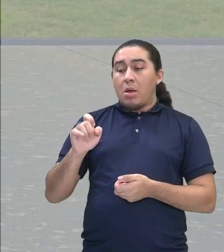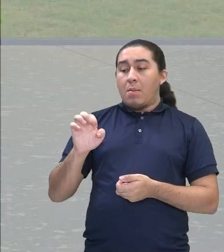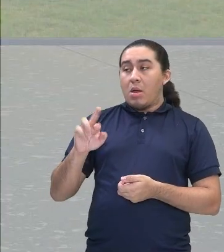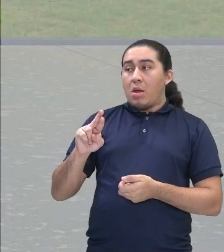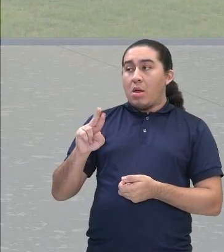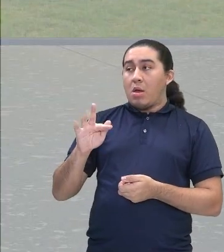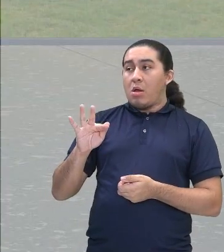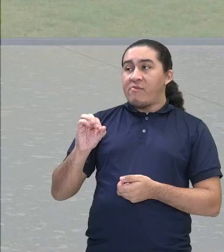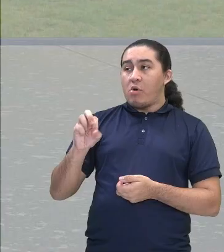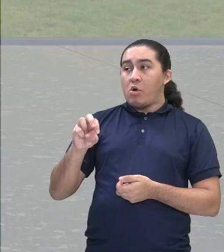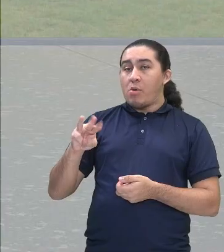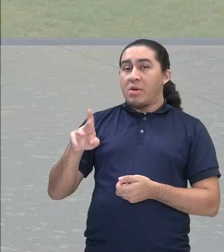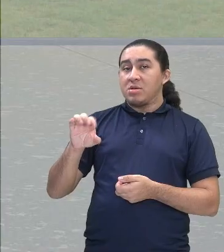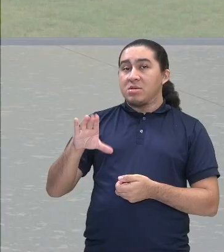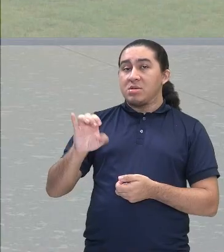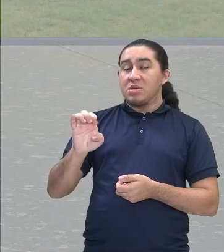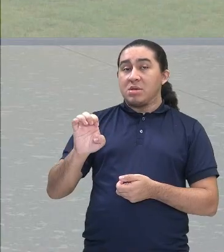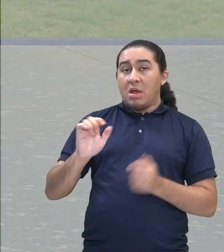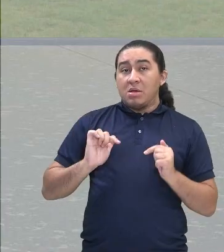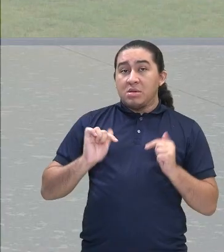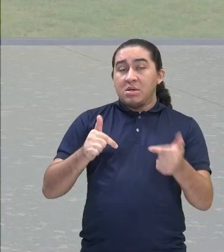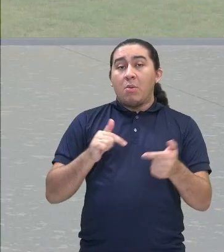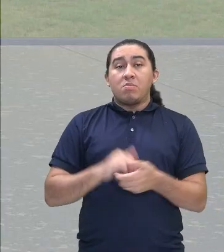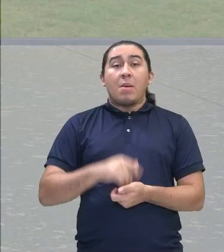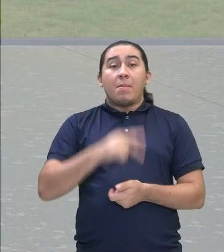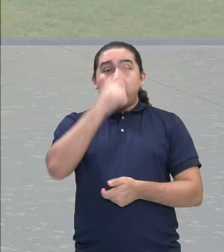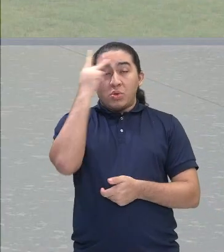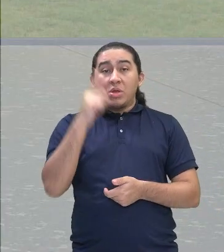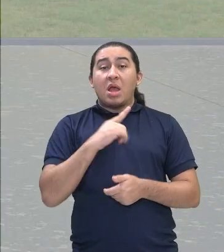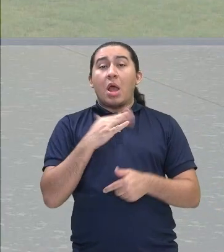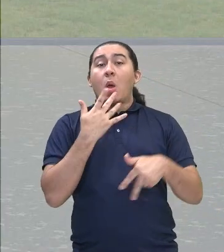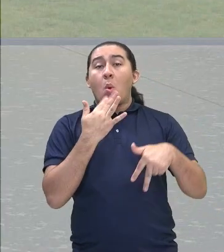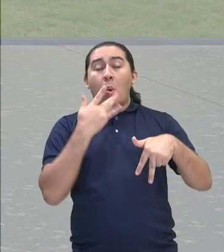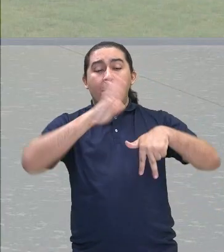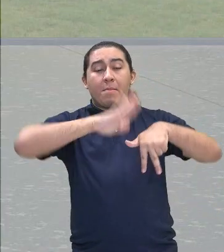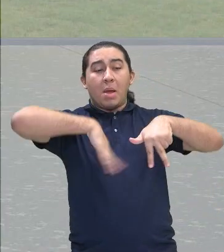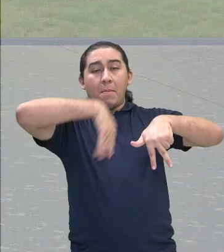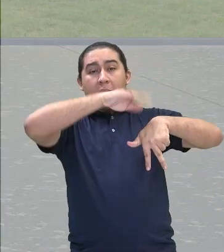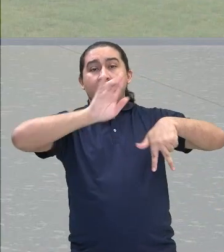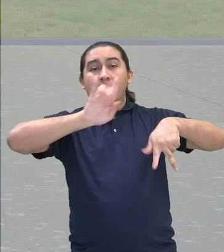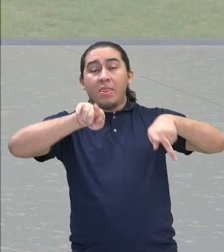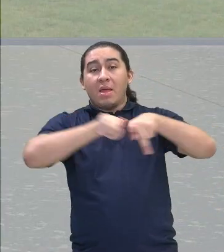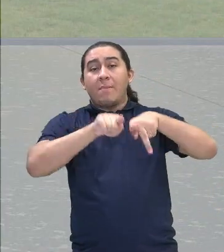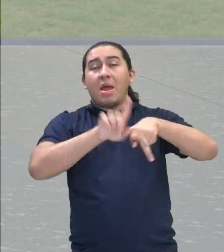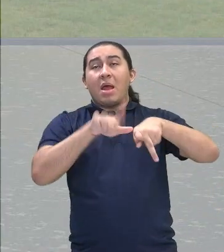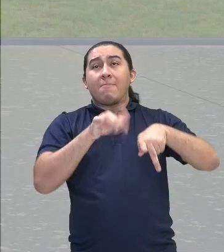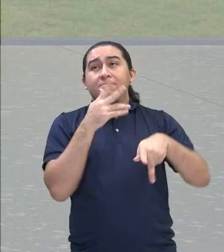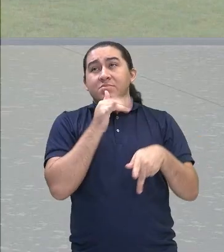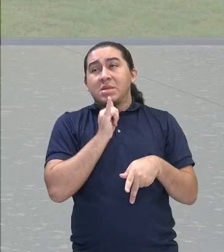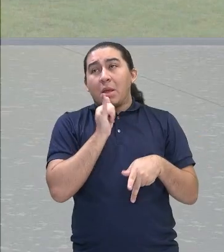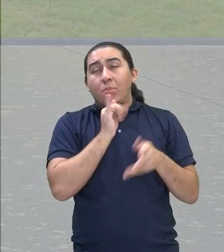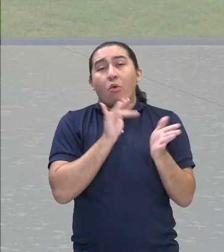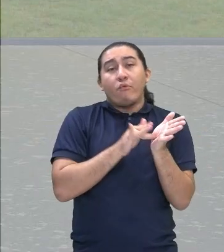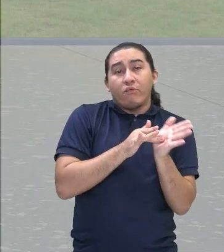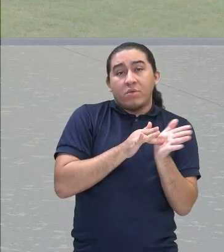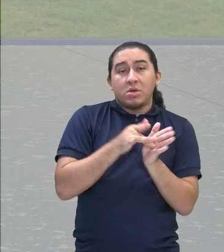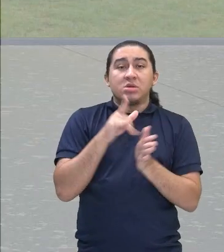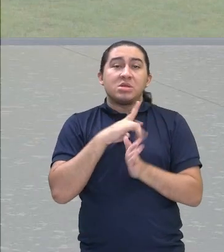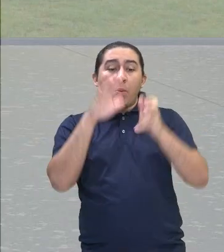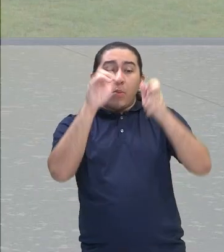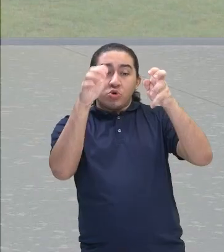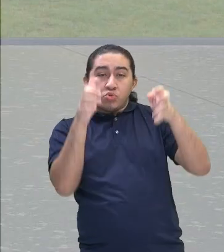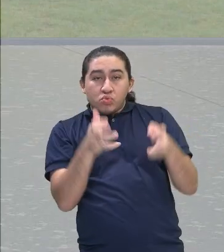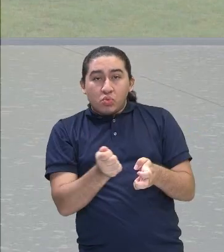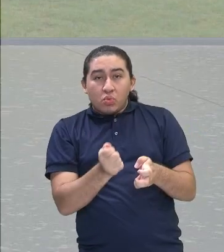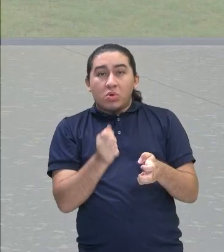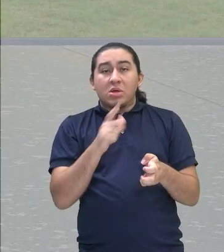pessoa, ela se pinta totalmente e, por exemplo, ela finge ser uma escultura humana. As pessoas que transitam,